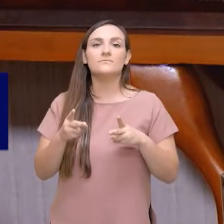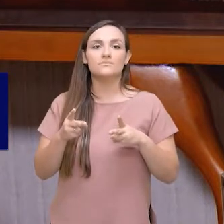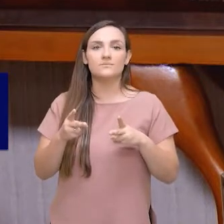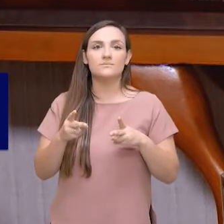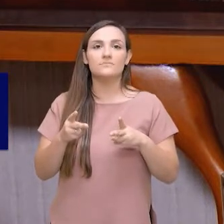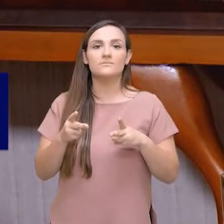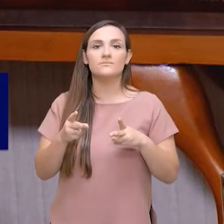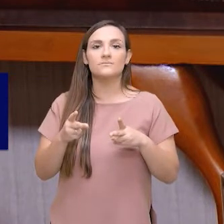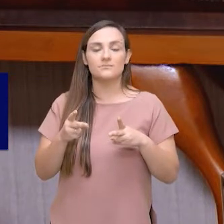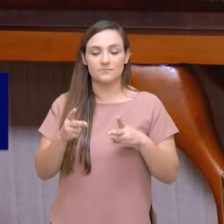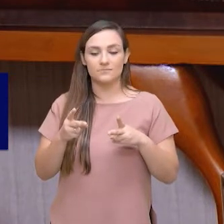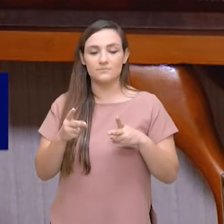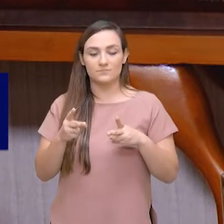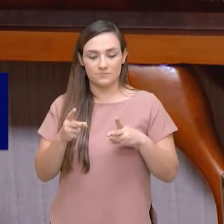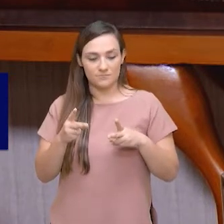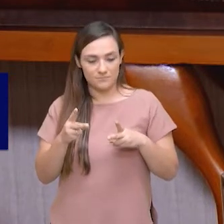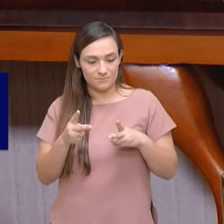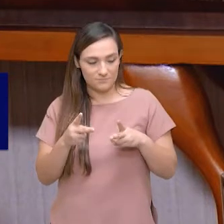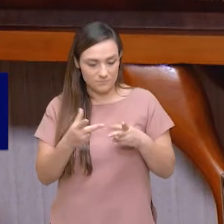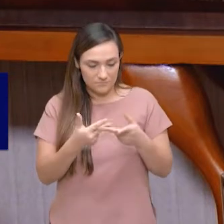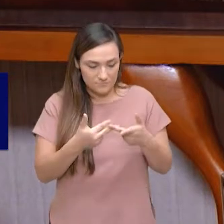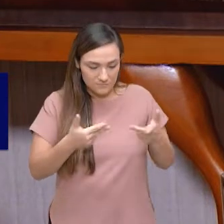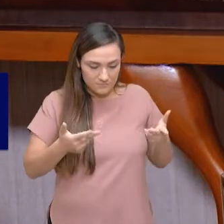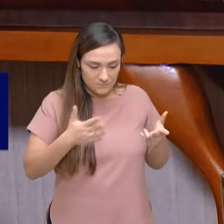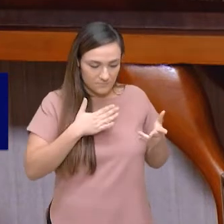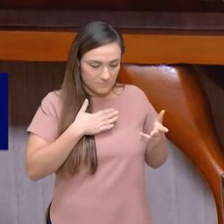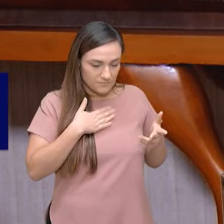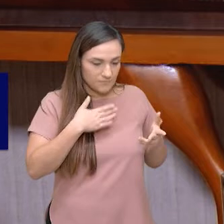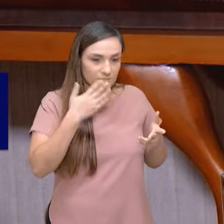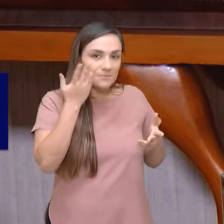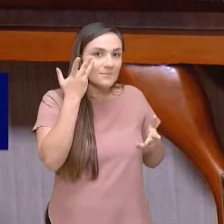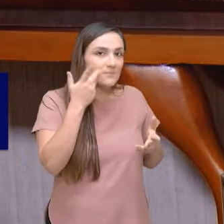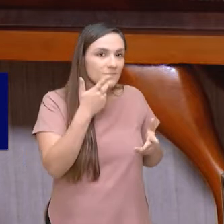as coisas desde a minha infância. Entendeu?